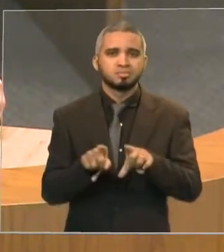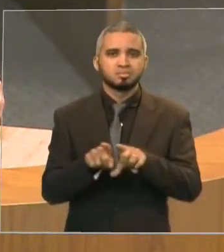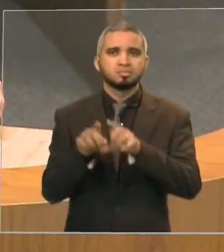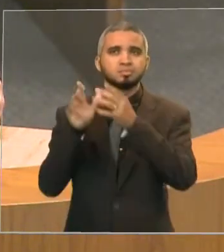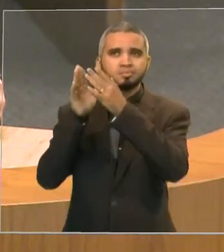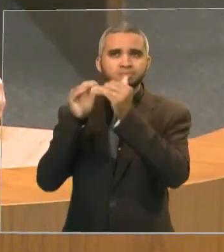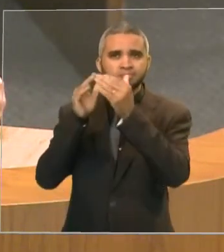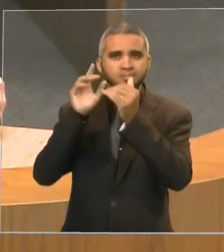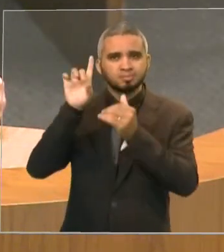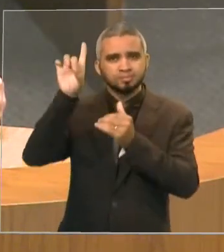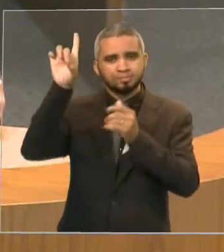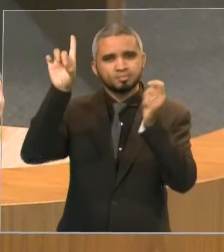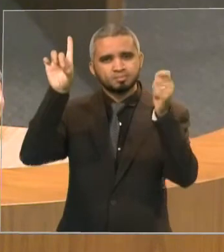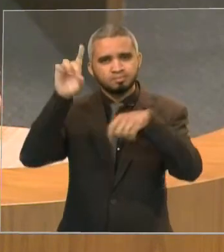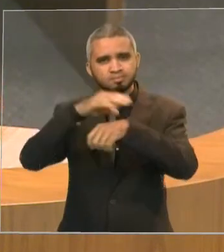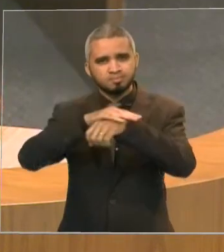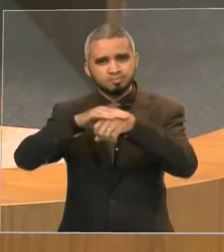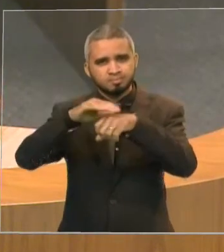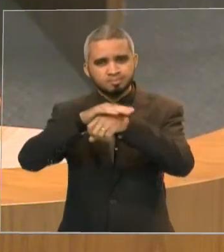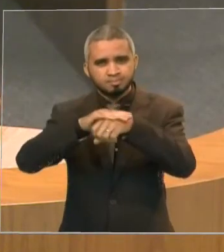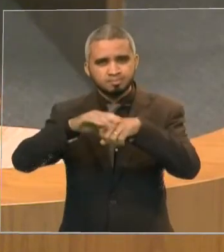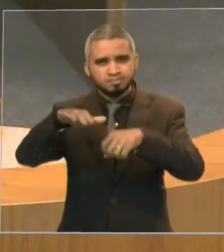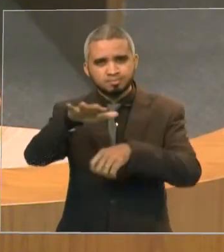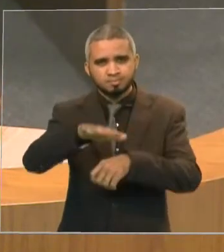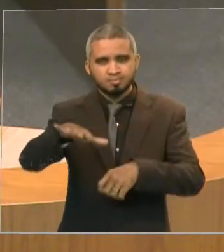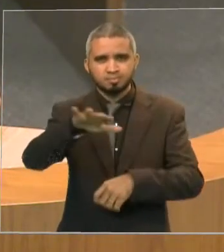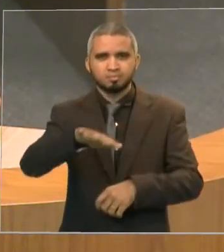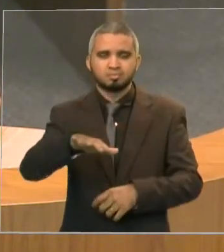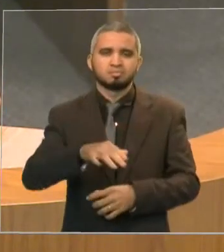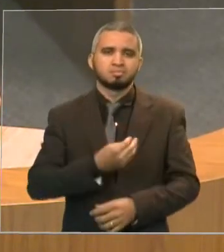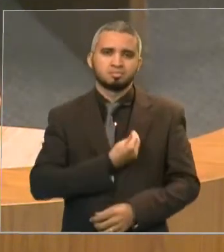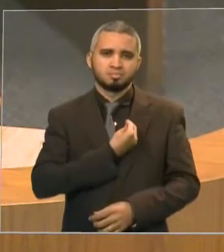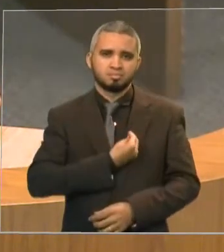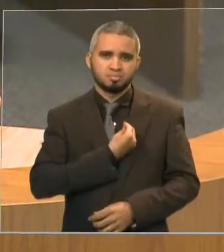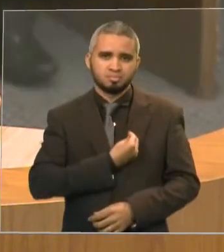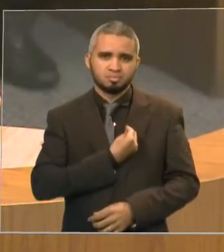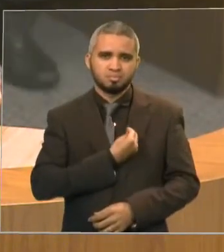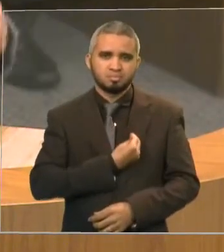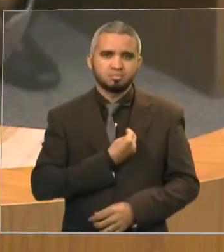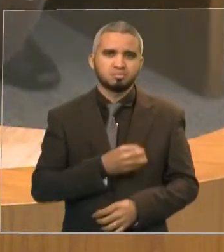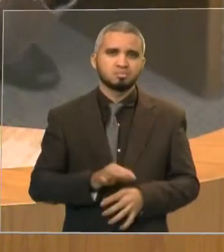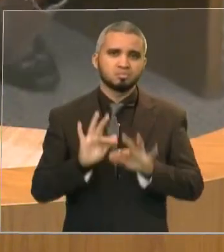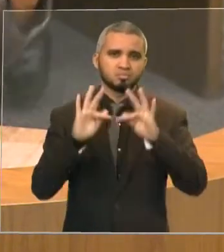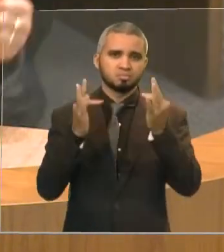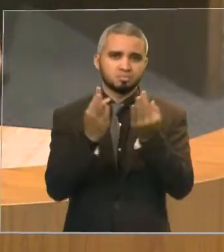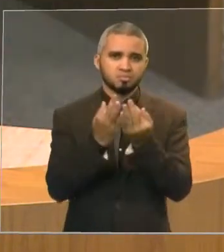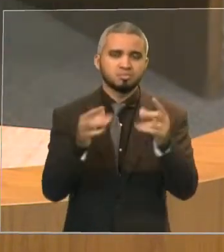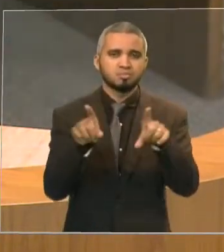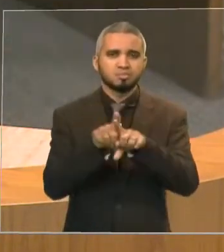conforte e que receba o nosso querido Epitácio